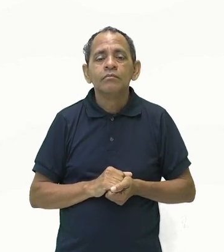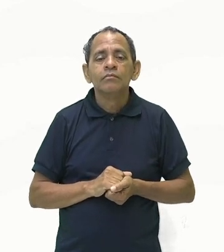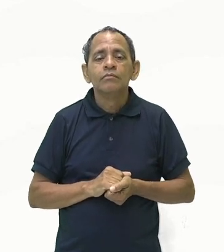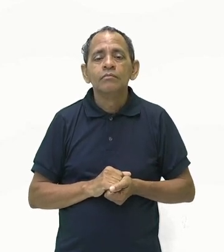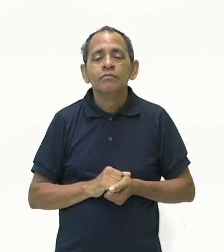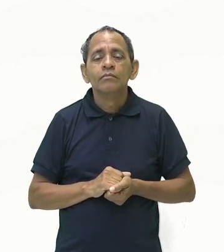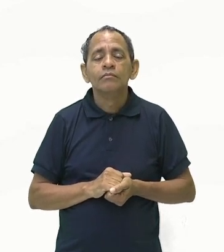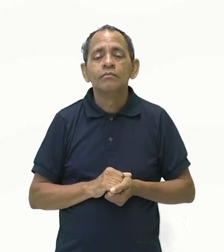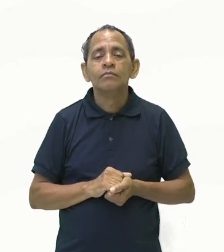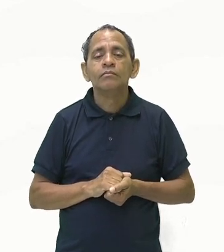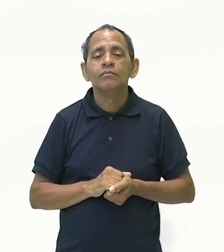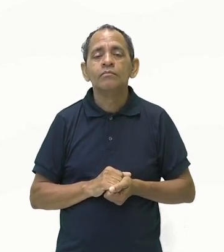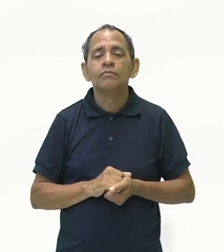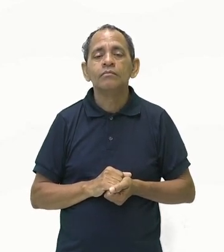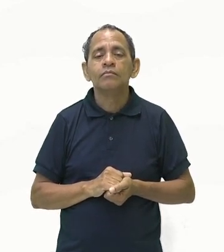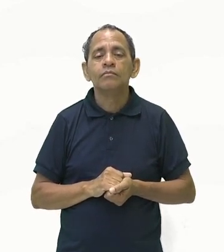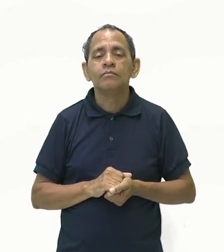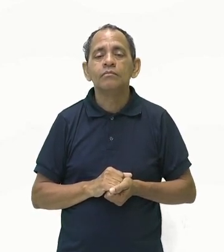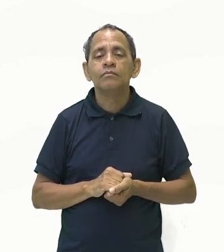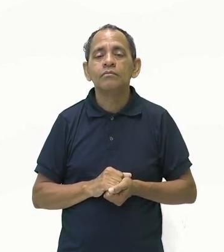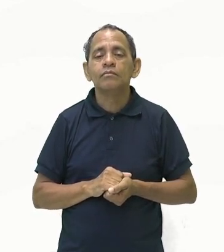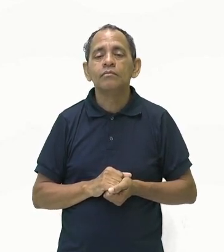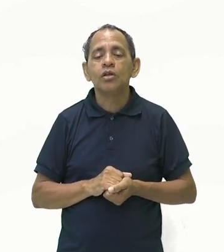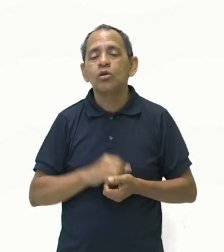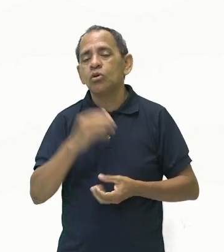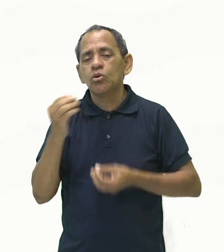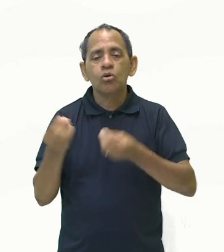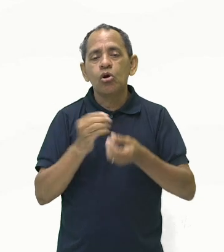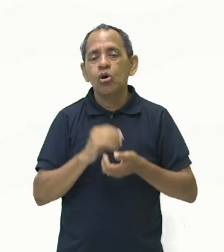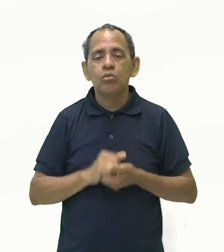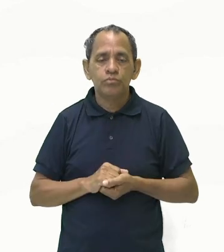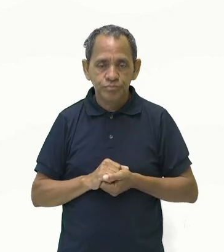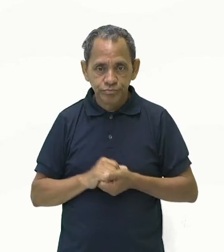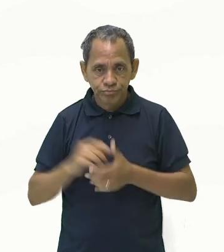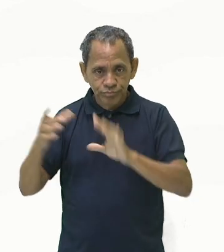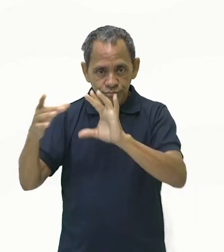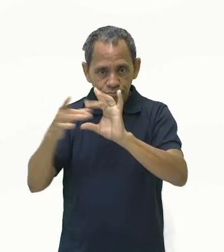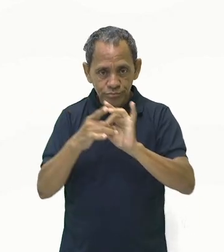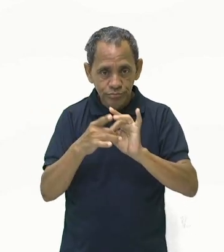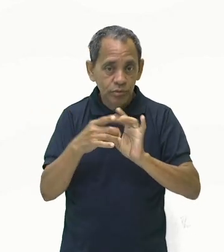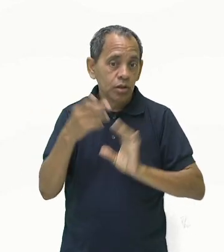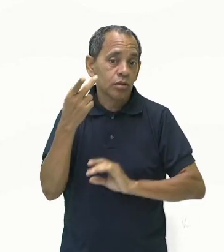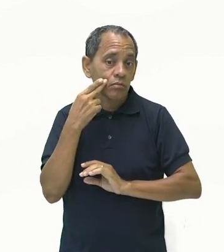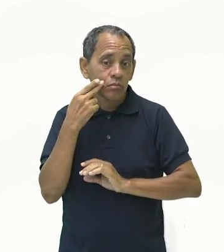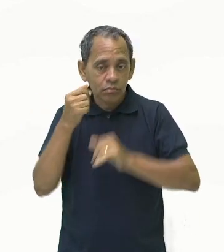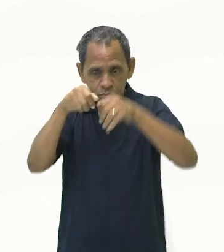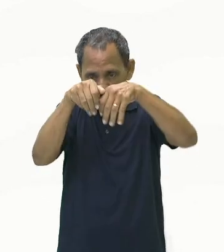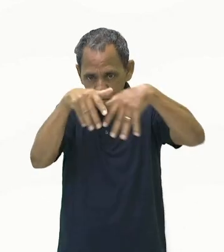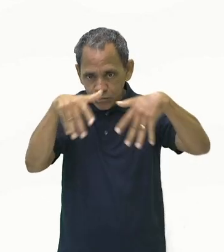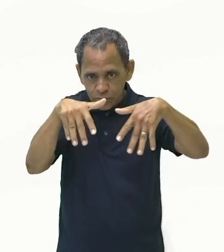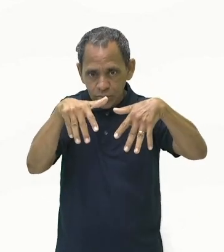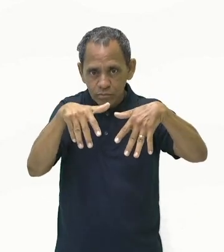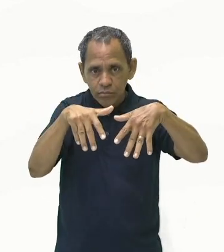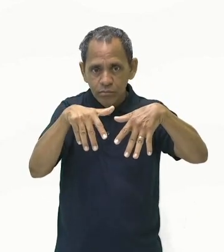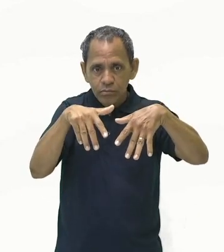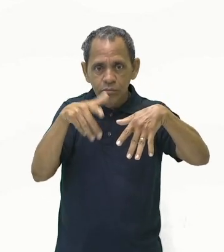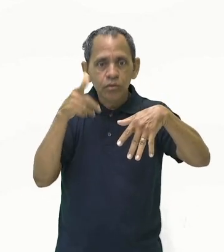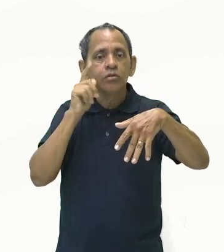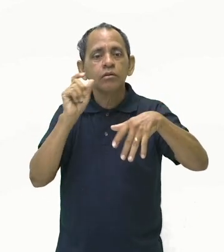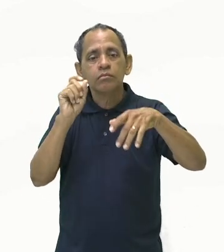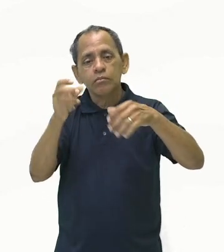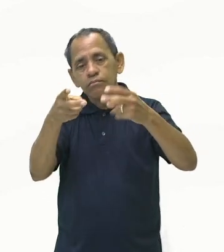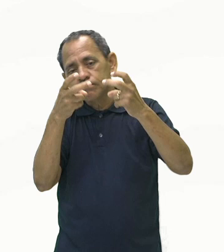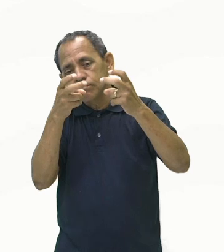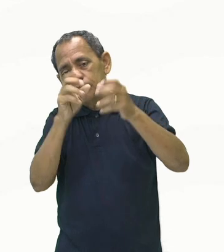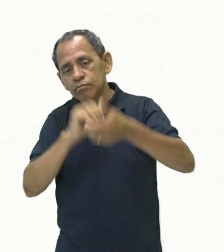Beleza. Quanto à disposição, se ela é uma cadeia normal ou ramificada, a gente consegue ver que os carbonos